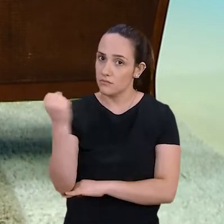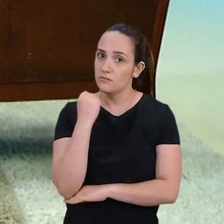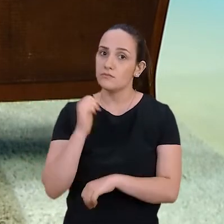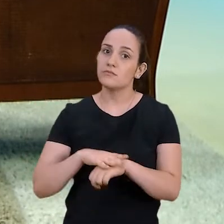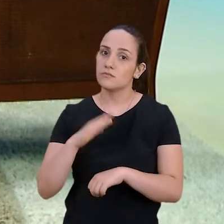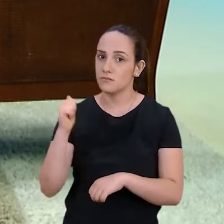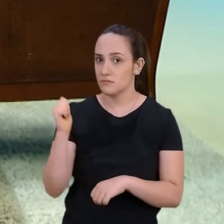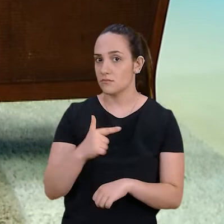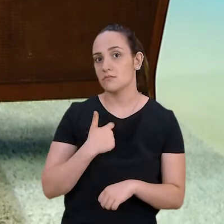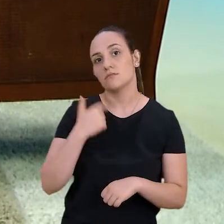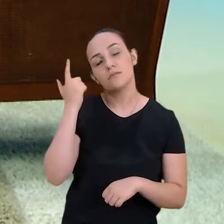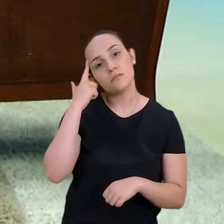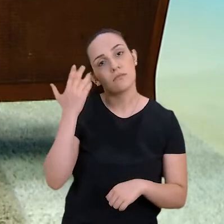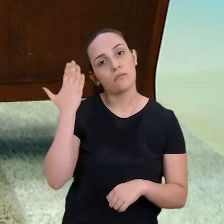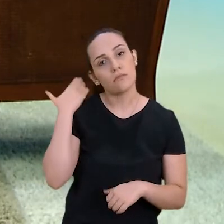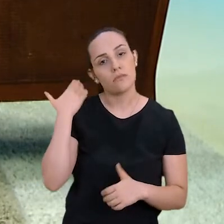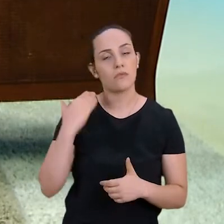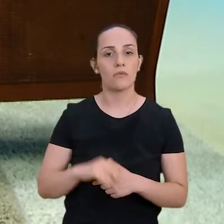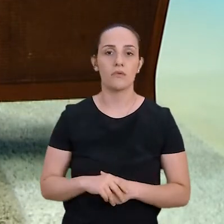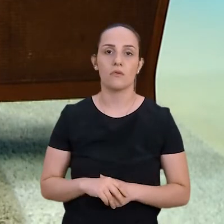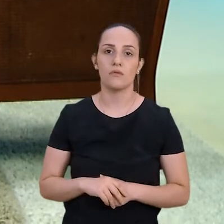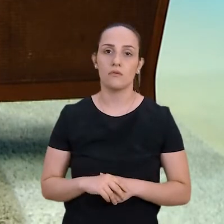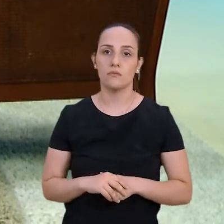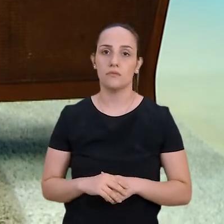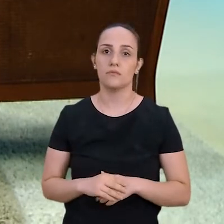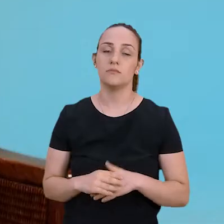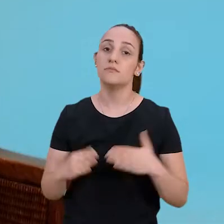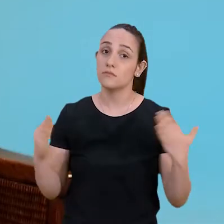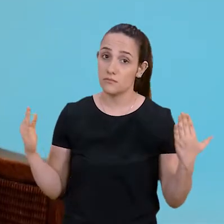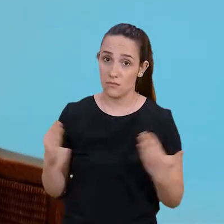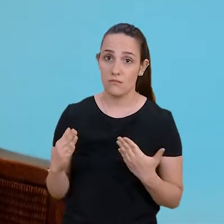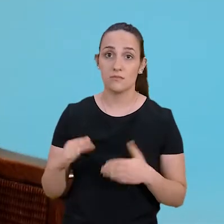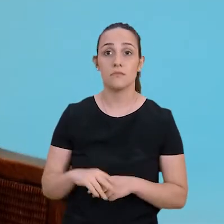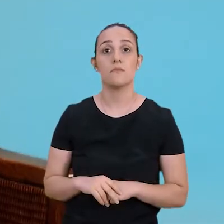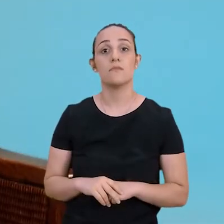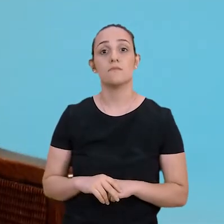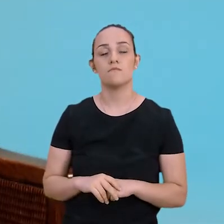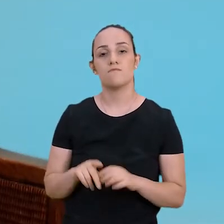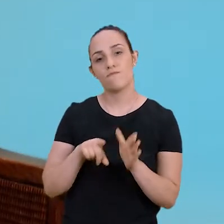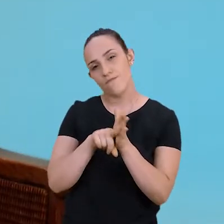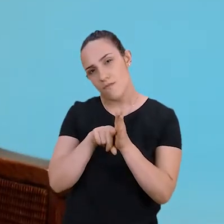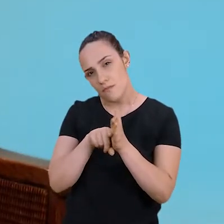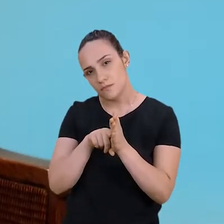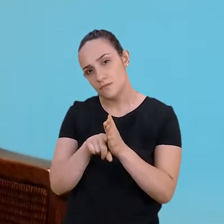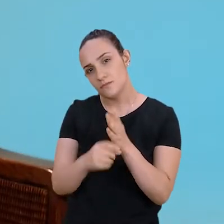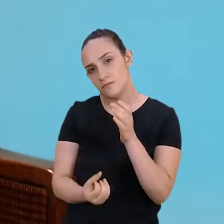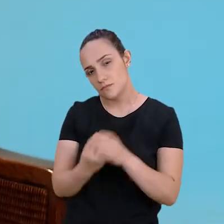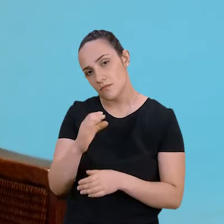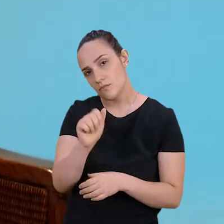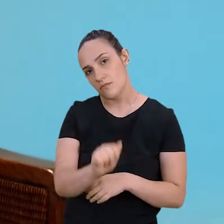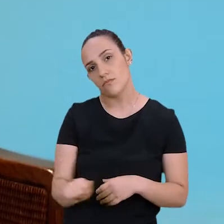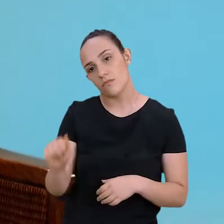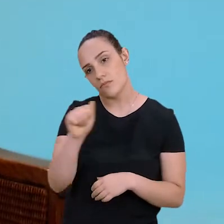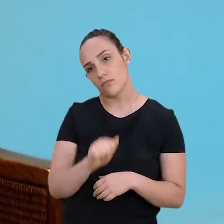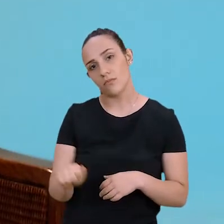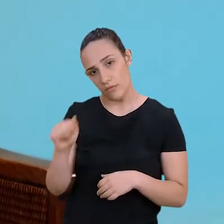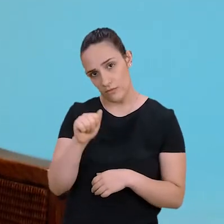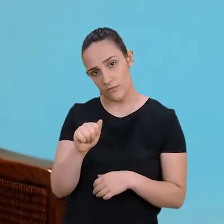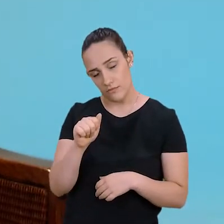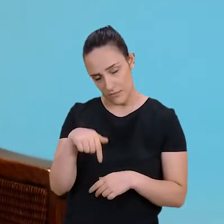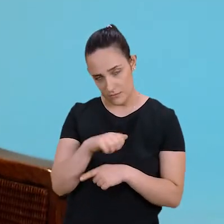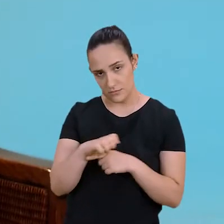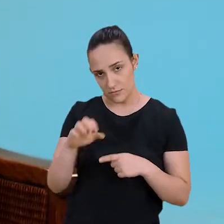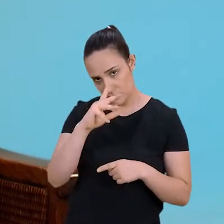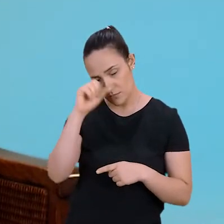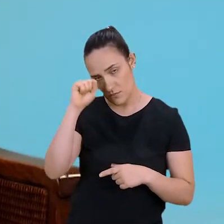do que eu estava imaginando. Inclusive, agora, nesse momento, a gente está em busca de uma associação para criar aqui no Mato Grosso